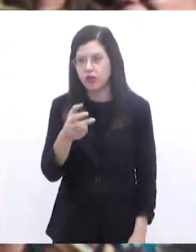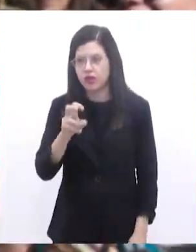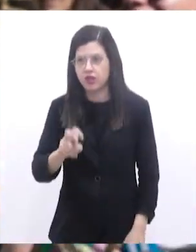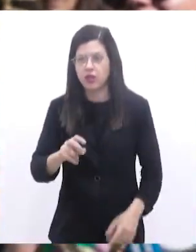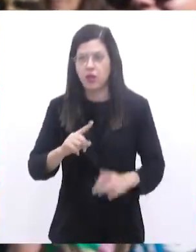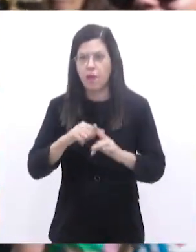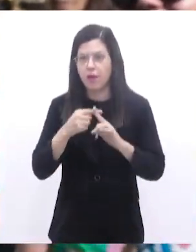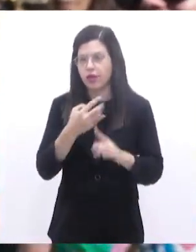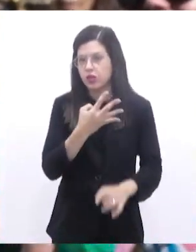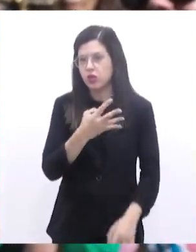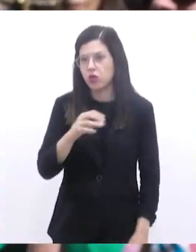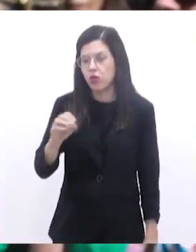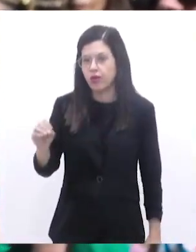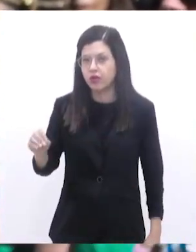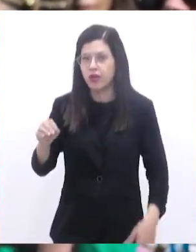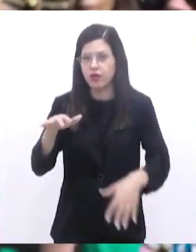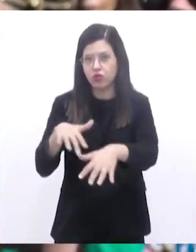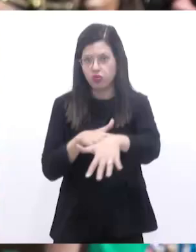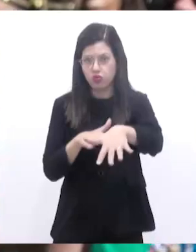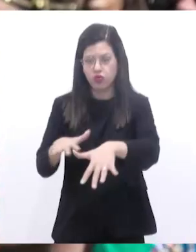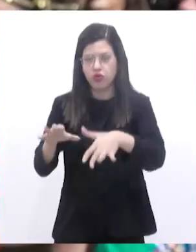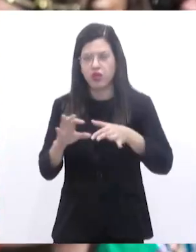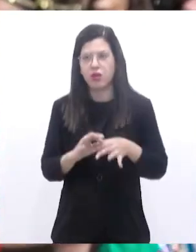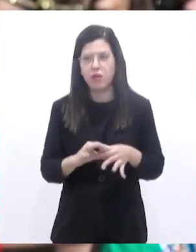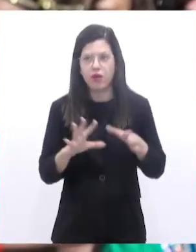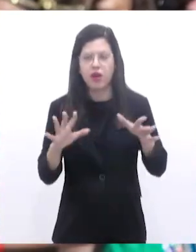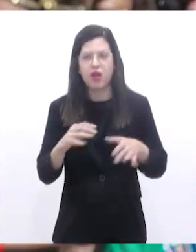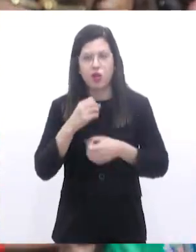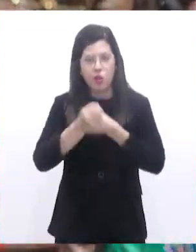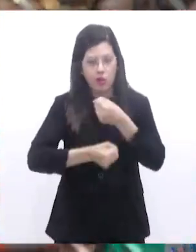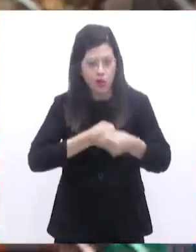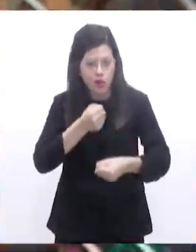foram mais de 400 desfiles autorizados.